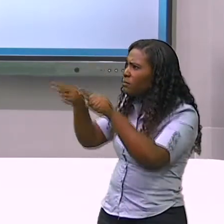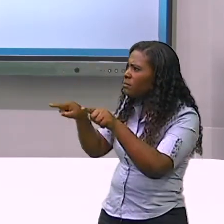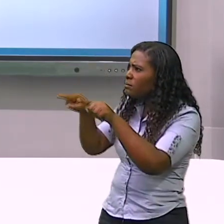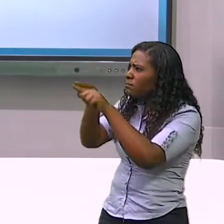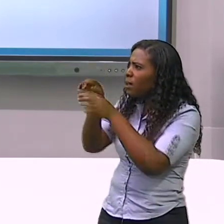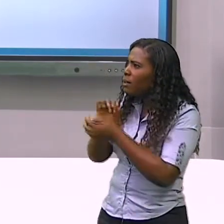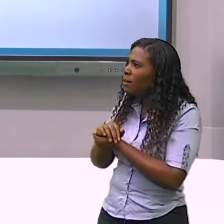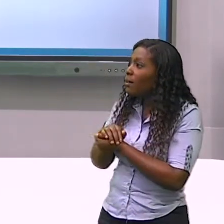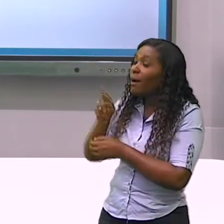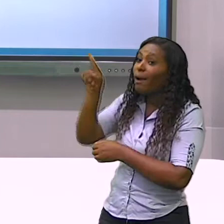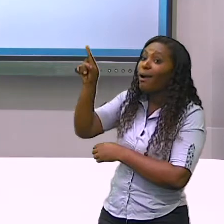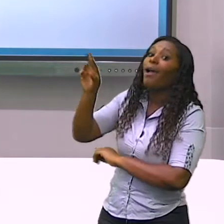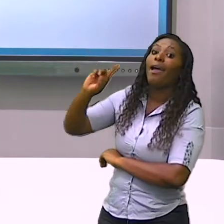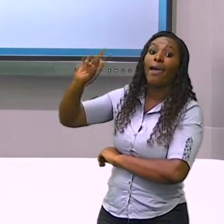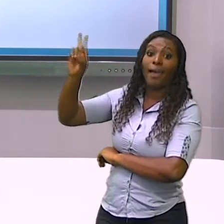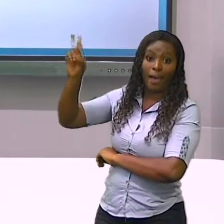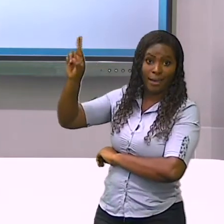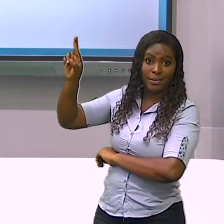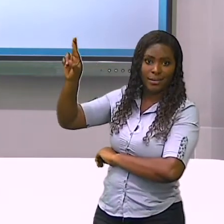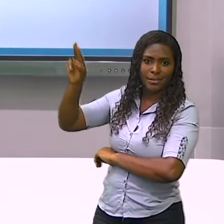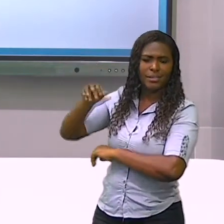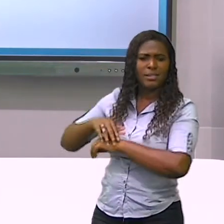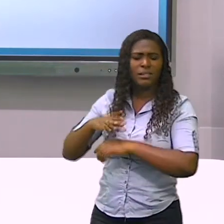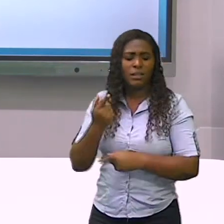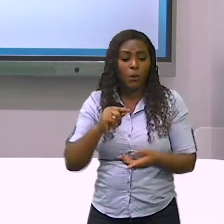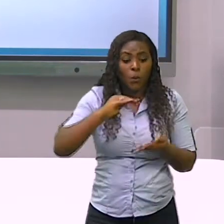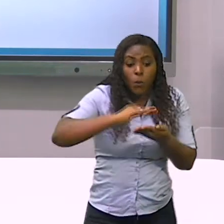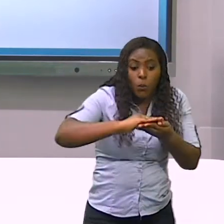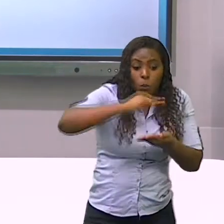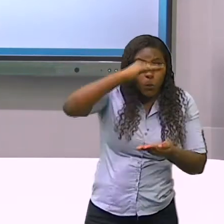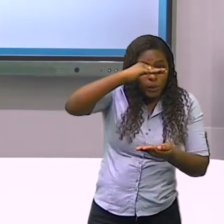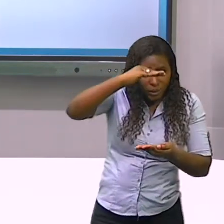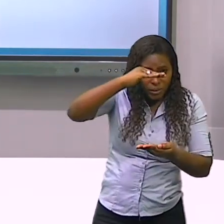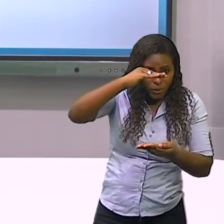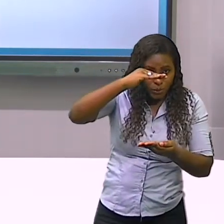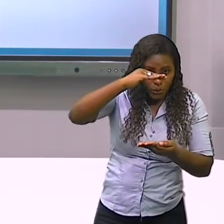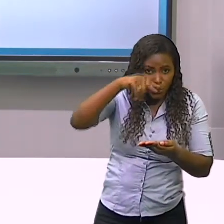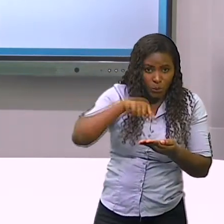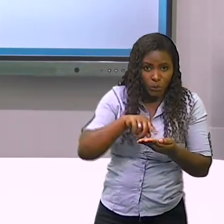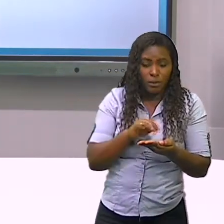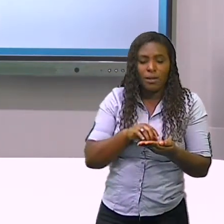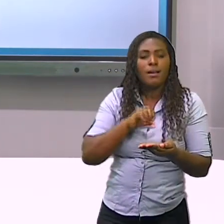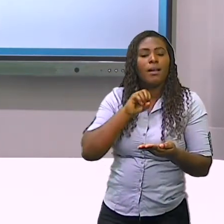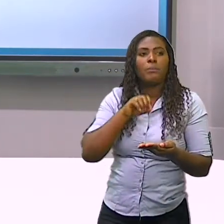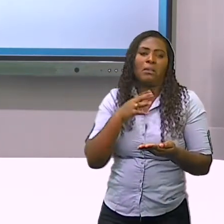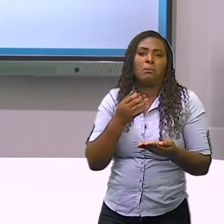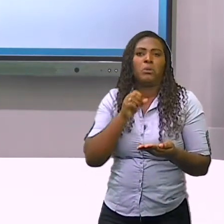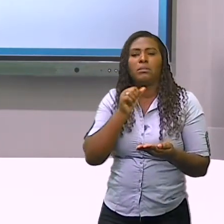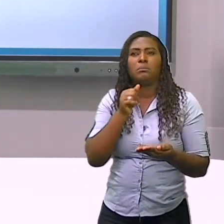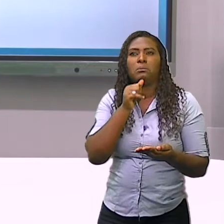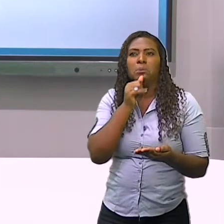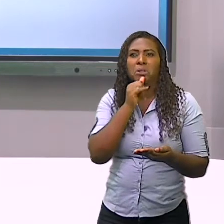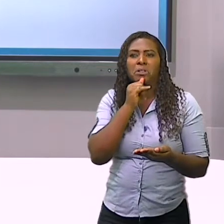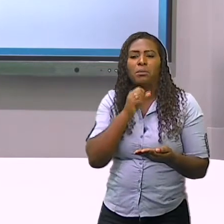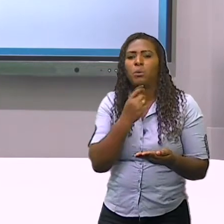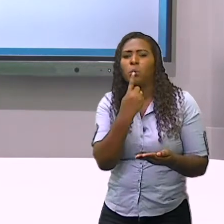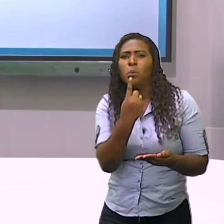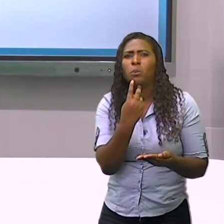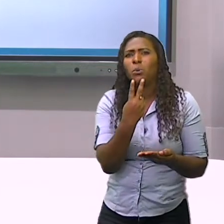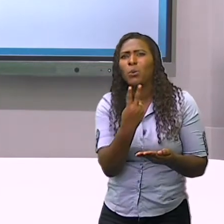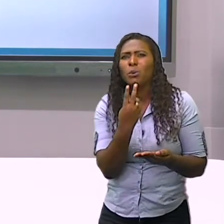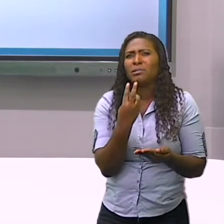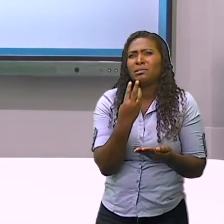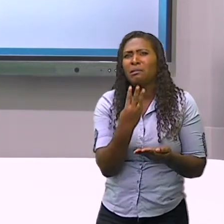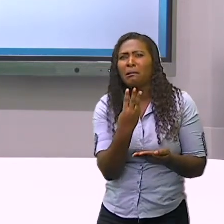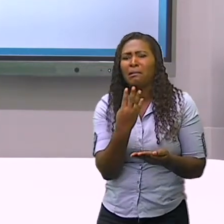abastecer o carro. Então, a ideia de função, vocês vão ter que colocar sempre